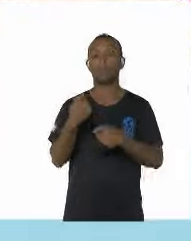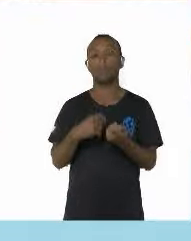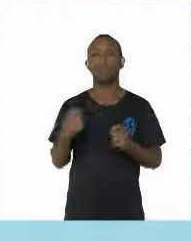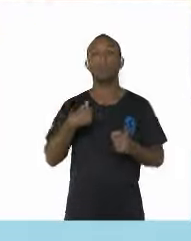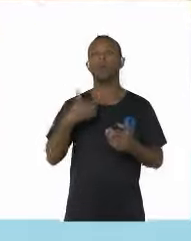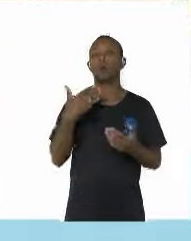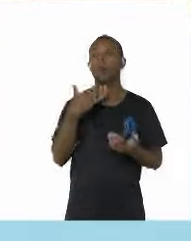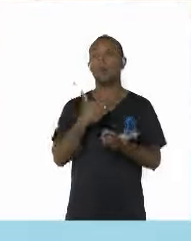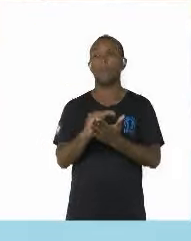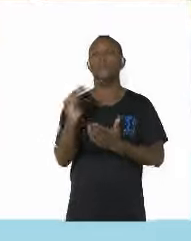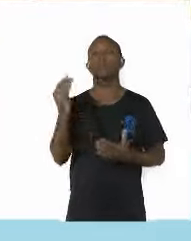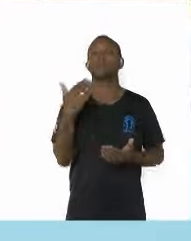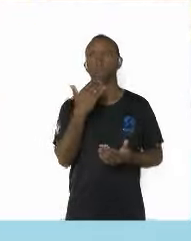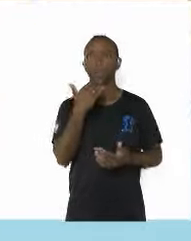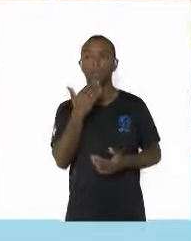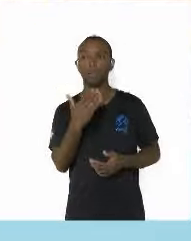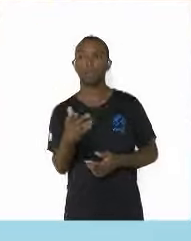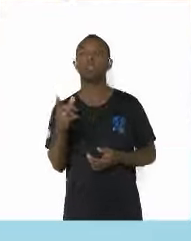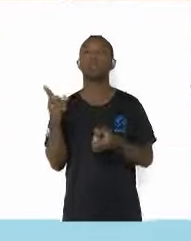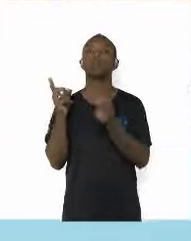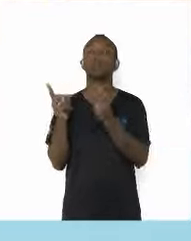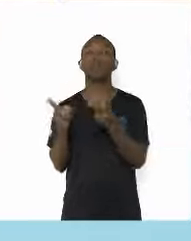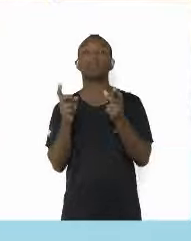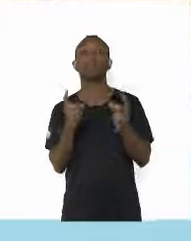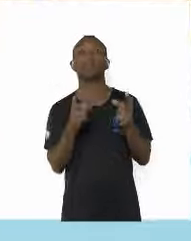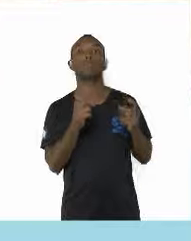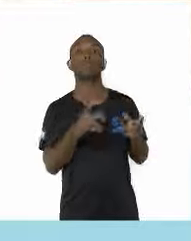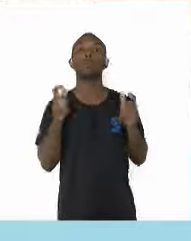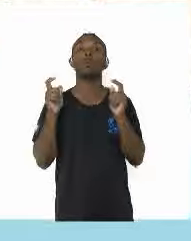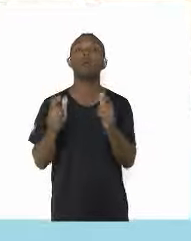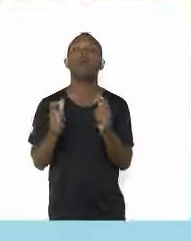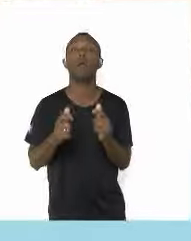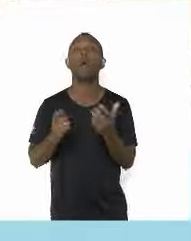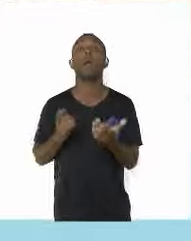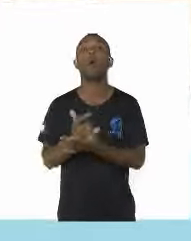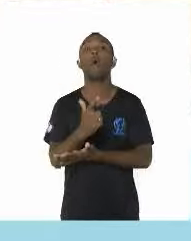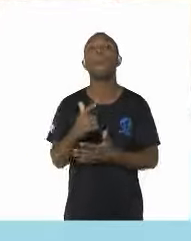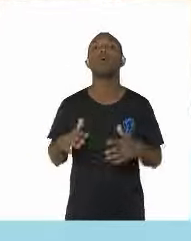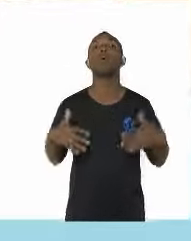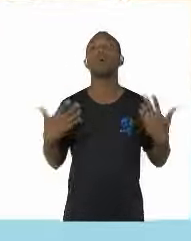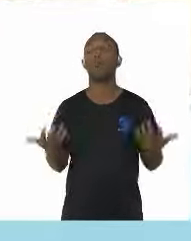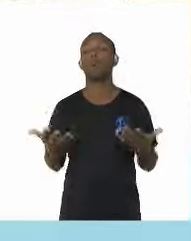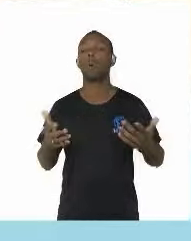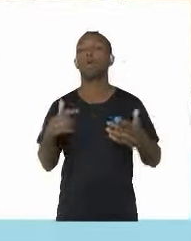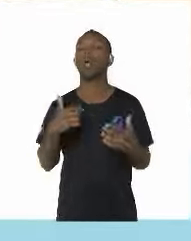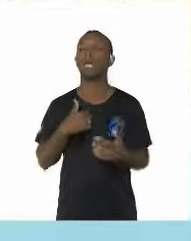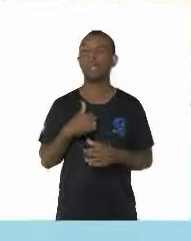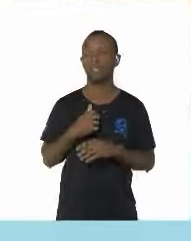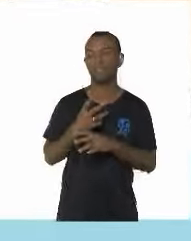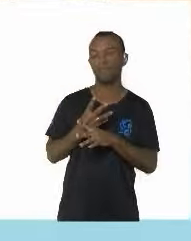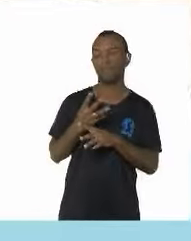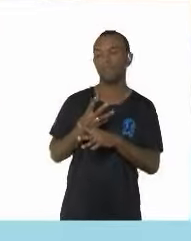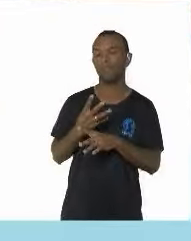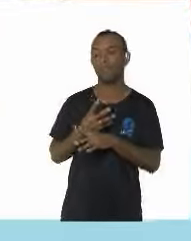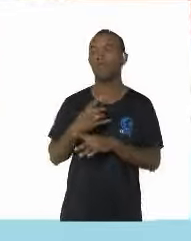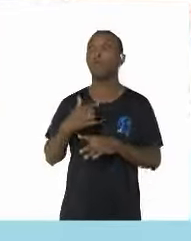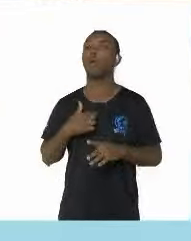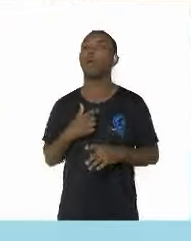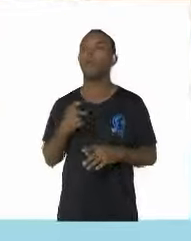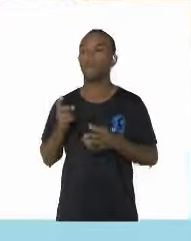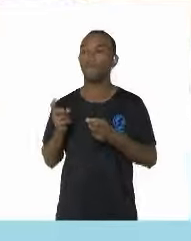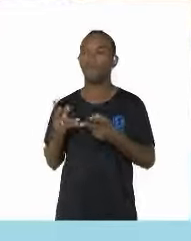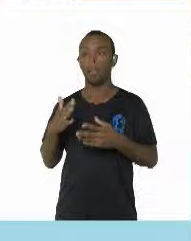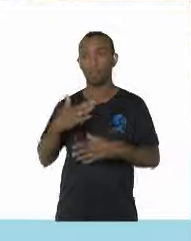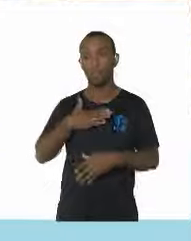pedir... para vender, onde é que eu tinha comprado para vender. No início foi um pouco relutante assim, de vender aquele pincel que só eu